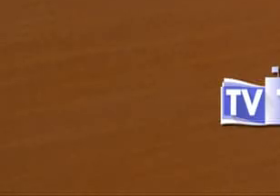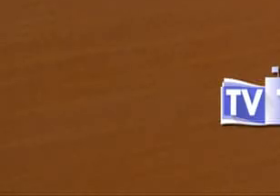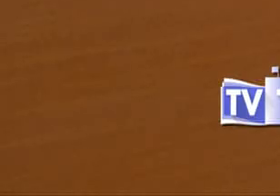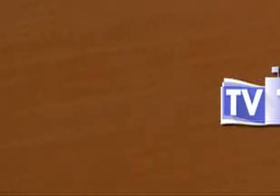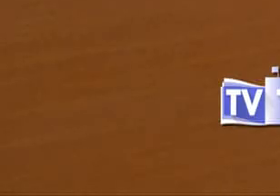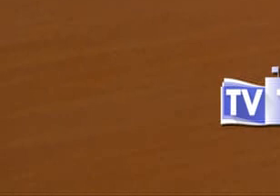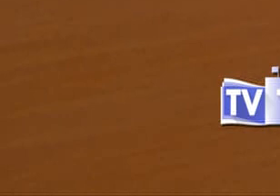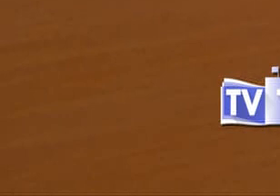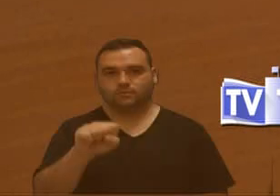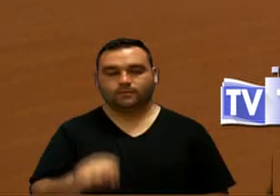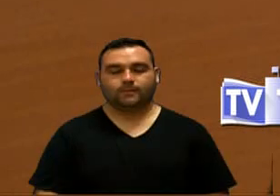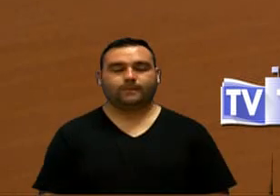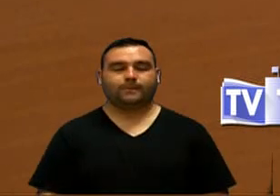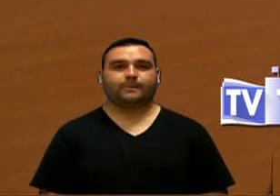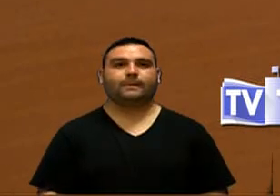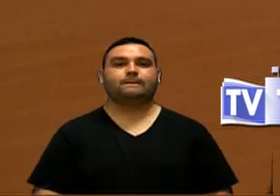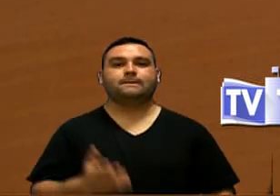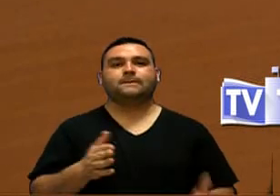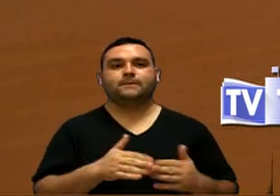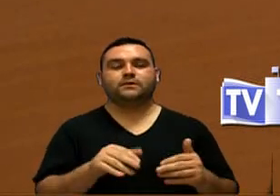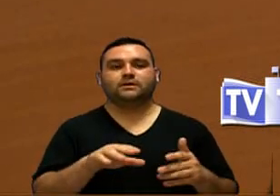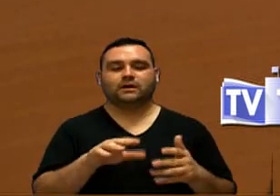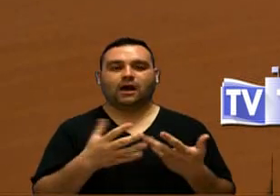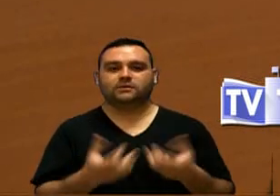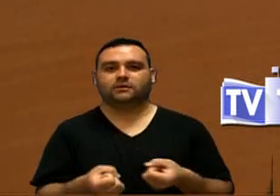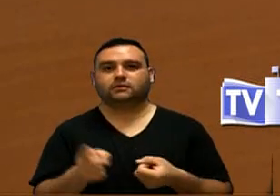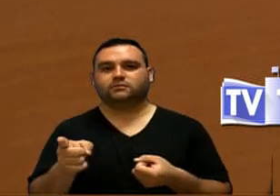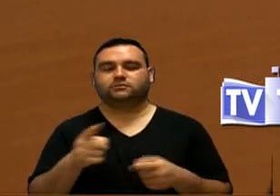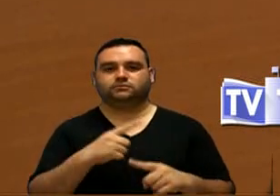vereador Luiz Santos, o voto sim ao veto,